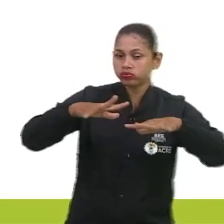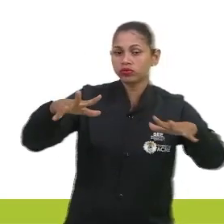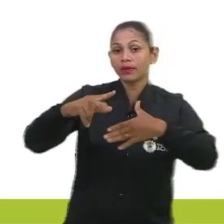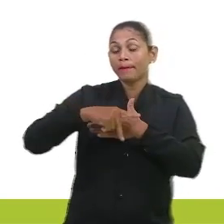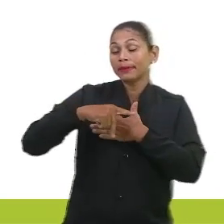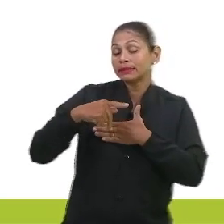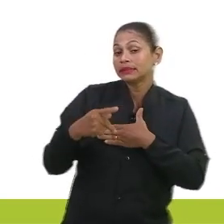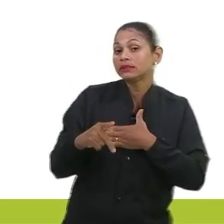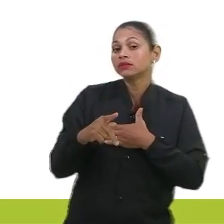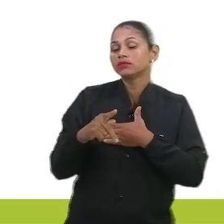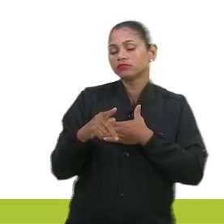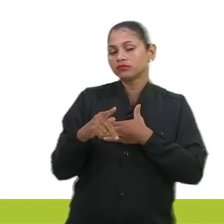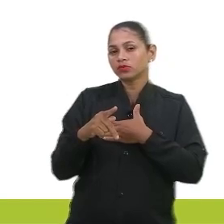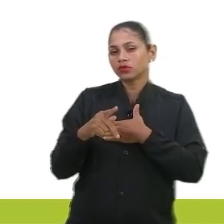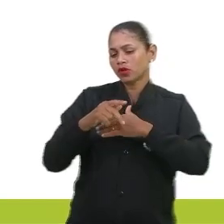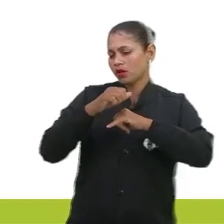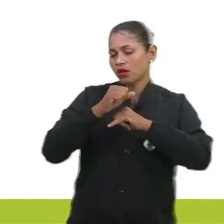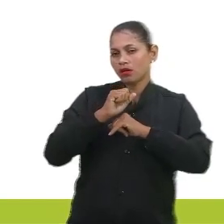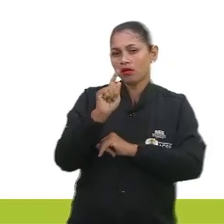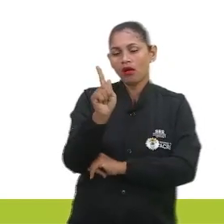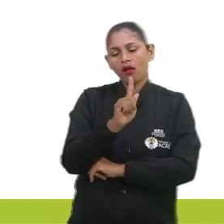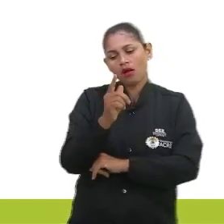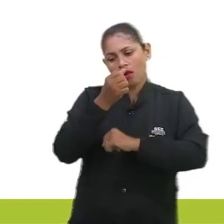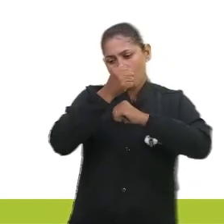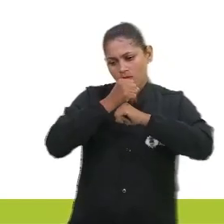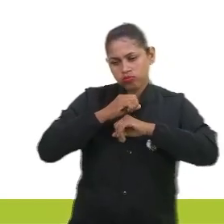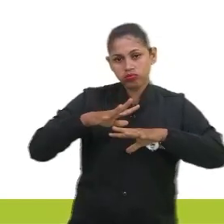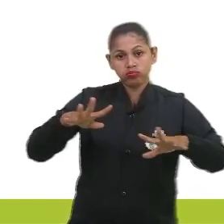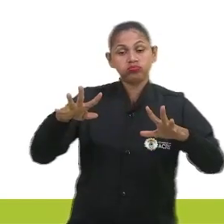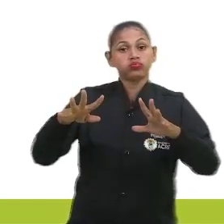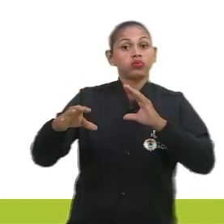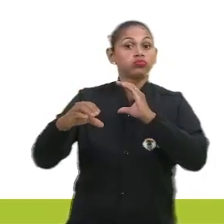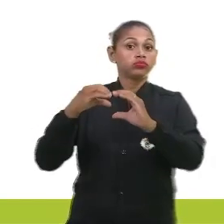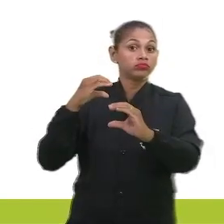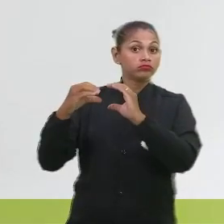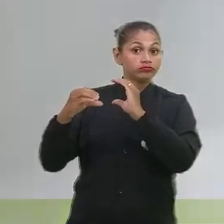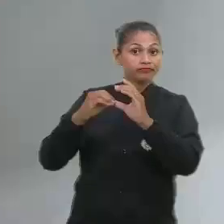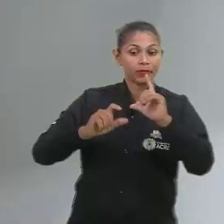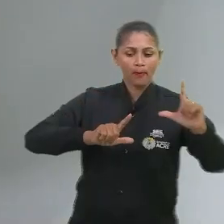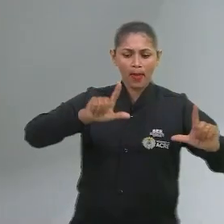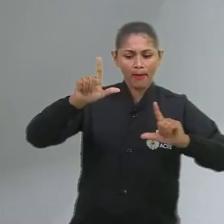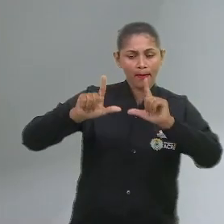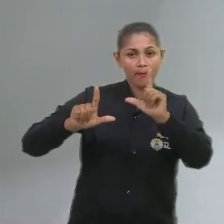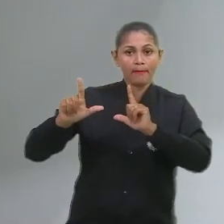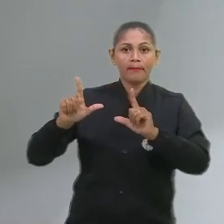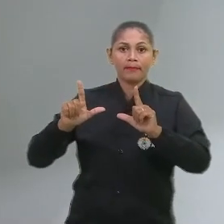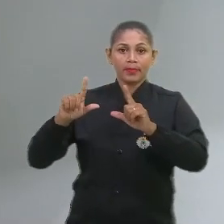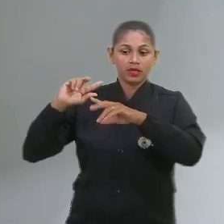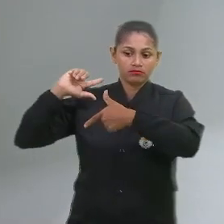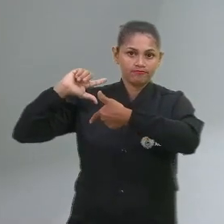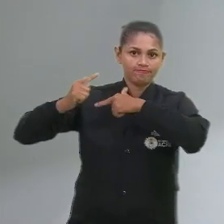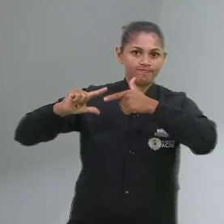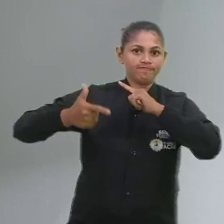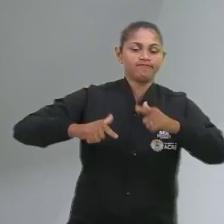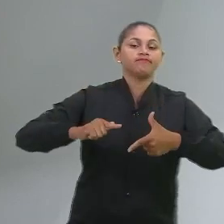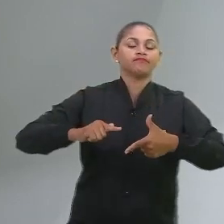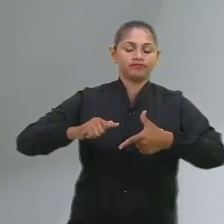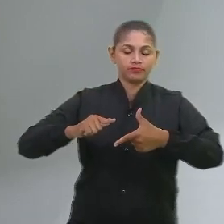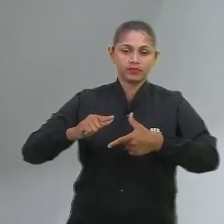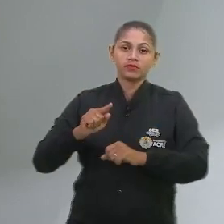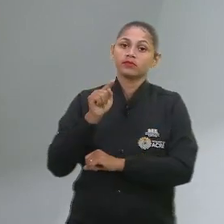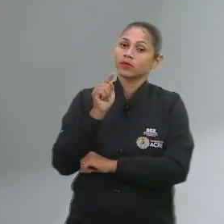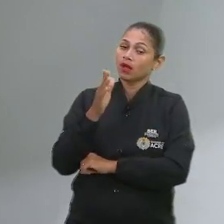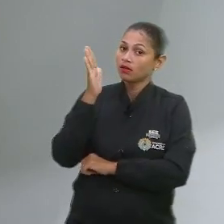perspectivas que não são amplamente divulgadas pelos meios de comunicação tradicional. Você sabe muito bem que a mídia aberta, né, que